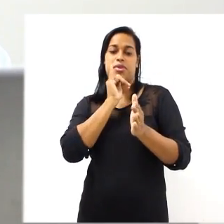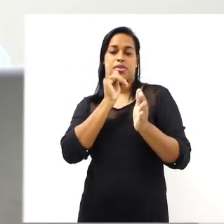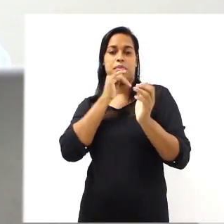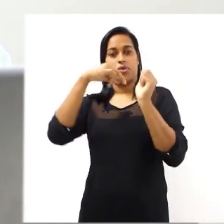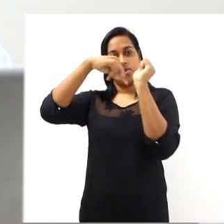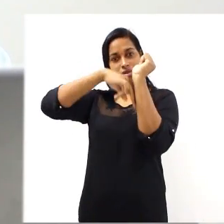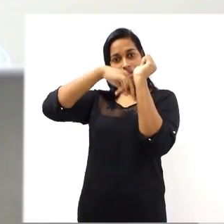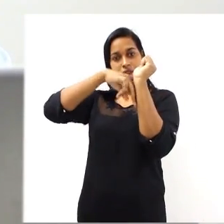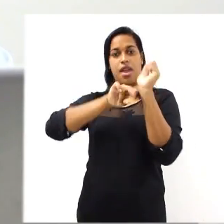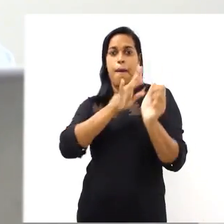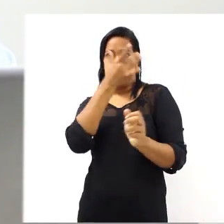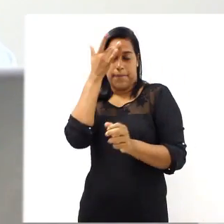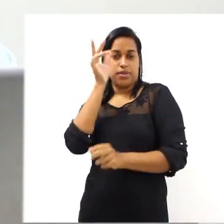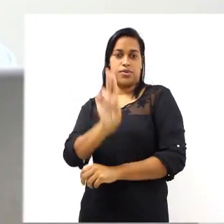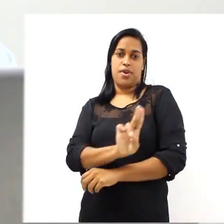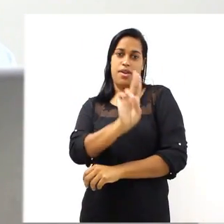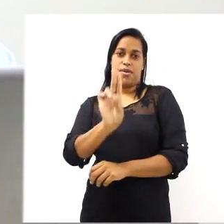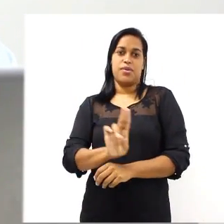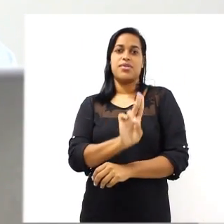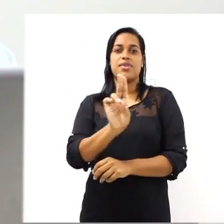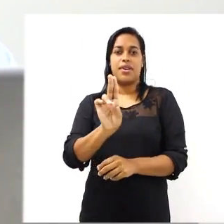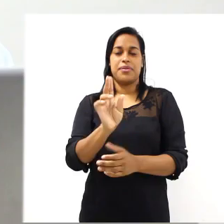senha e o usuário.